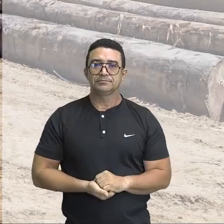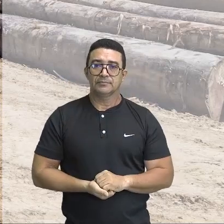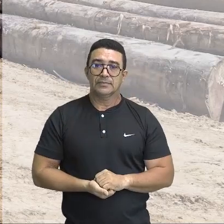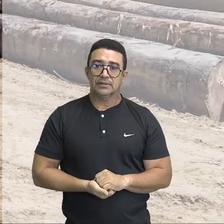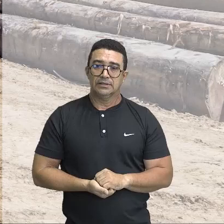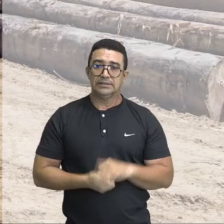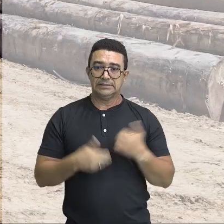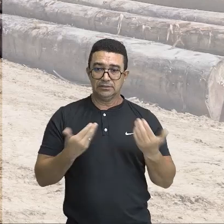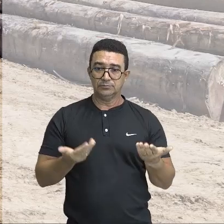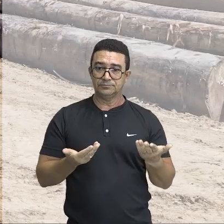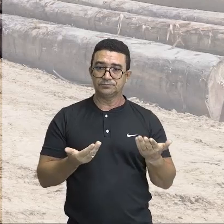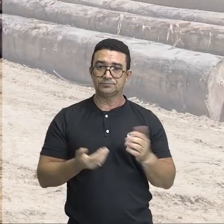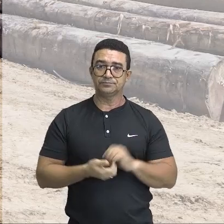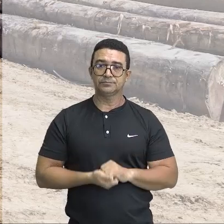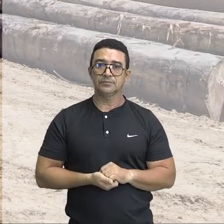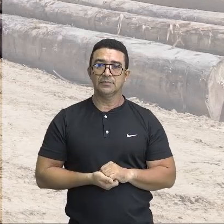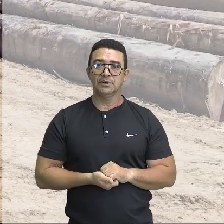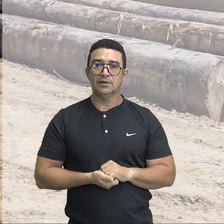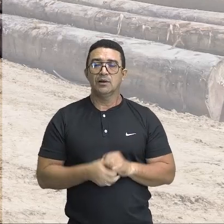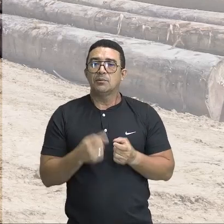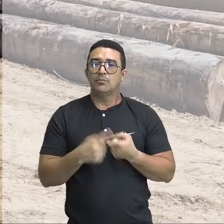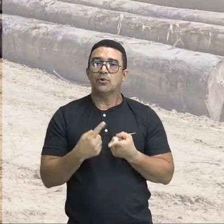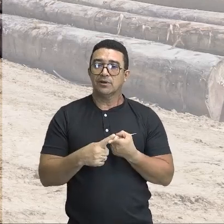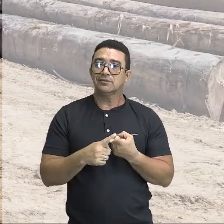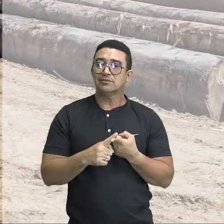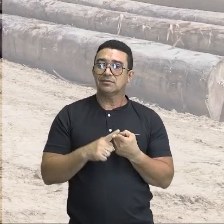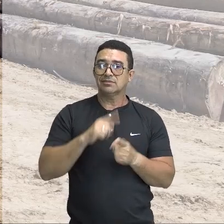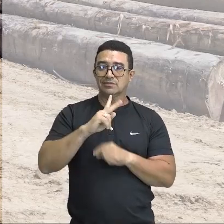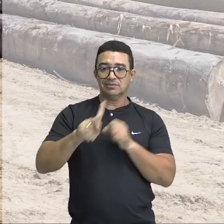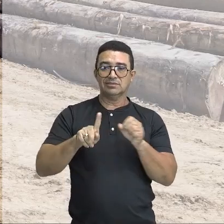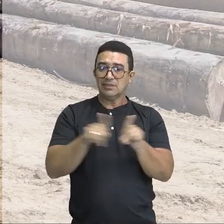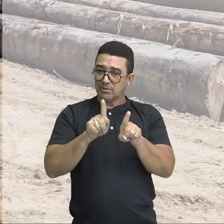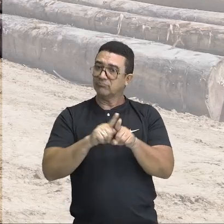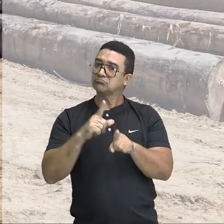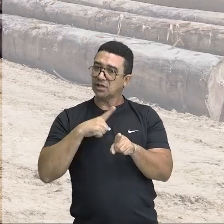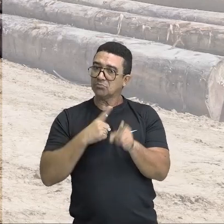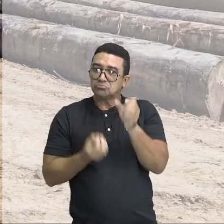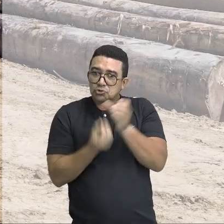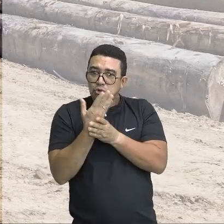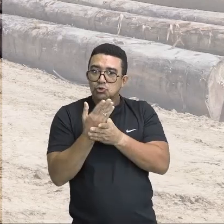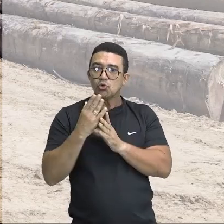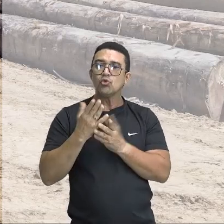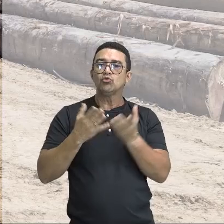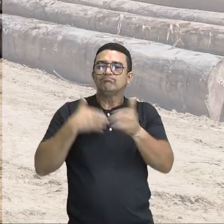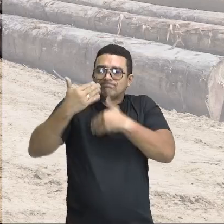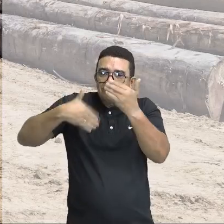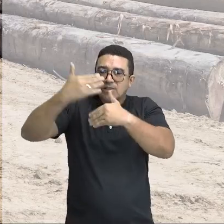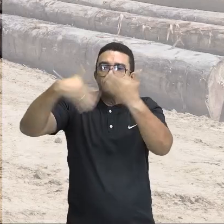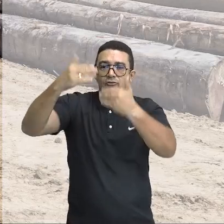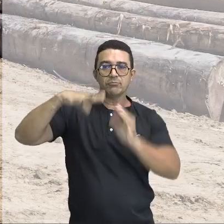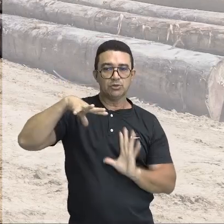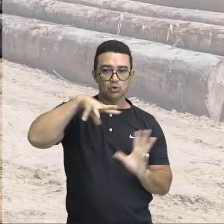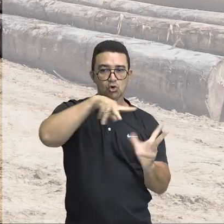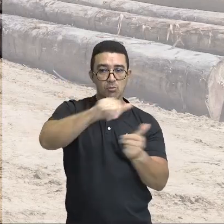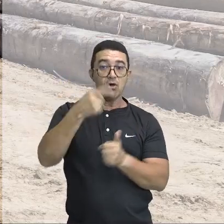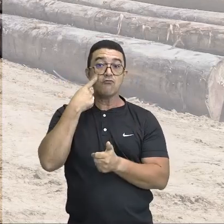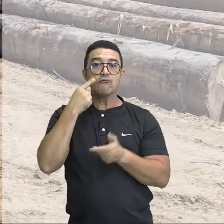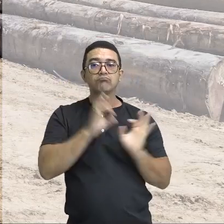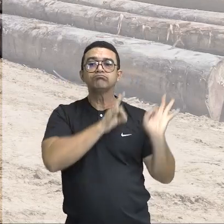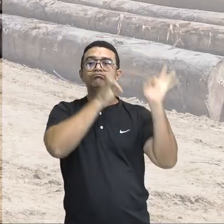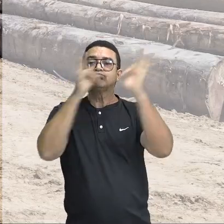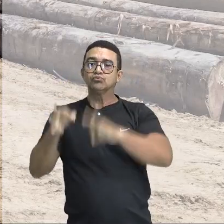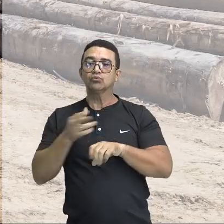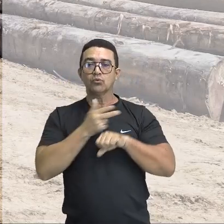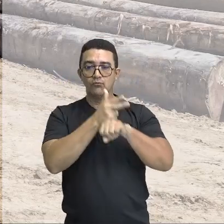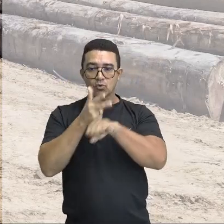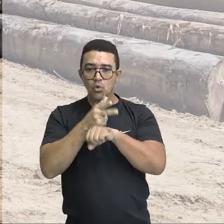isso tá? não faz bem para nós, né, professora? Não, porque aí que vem o aquecimento global, entendeu? Entendi. Então, nós vamos ver uma animação agora em que vai mostrar pra